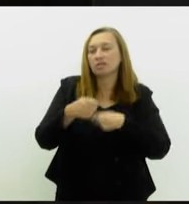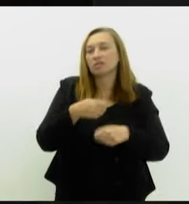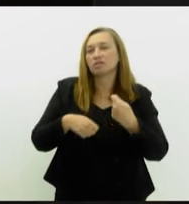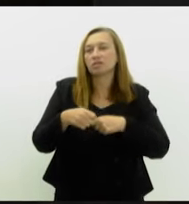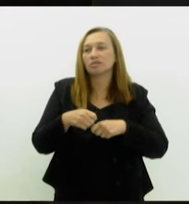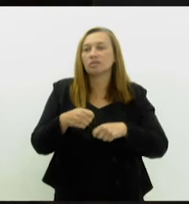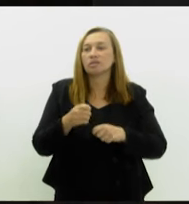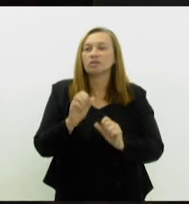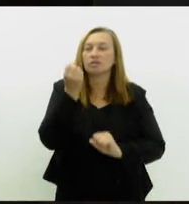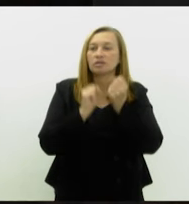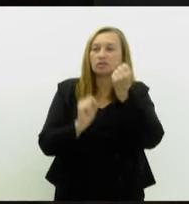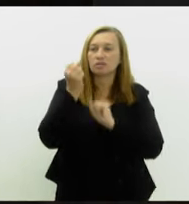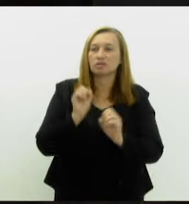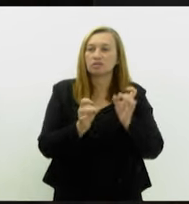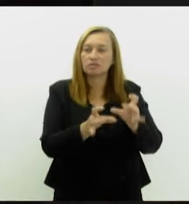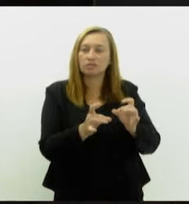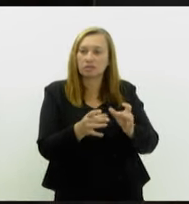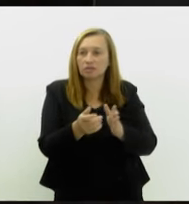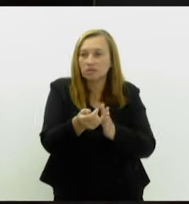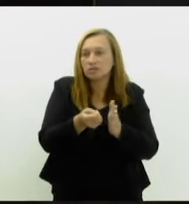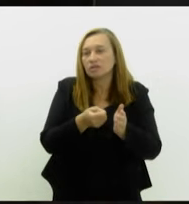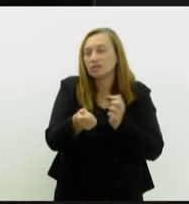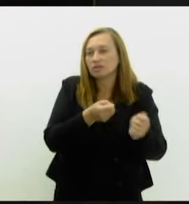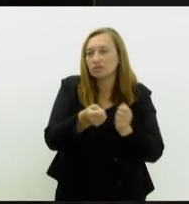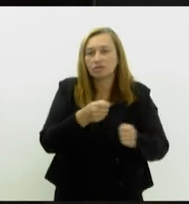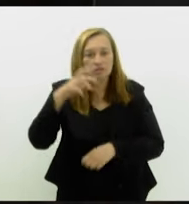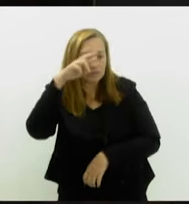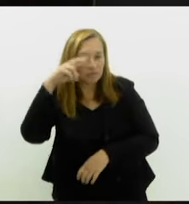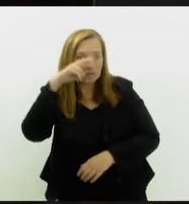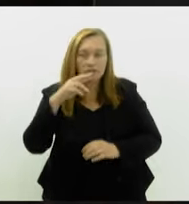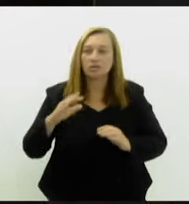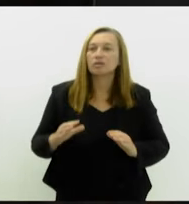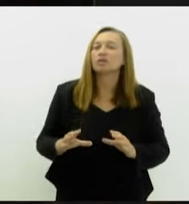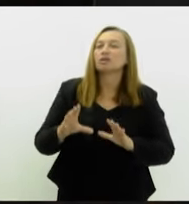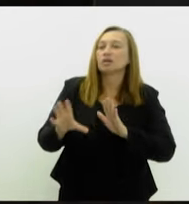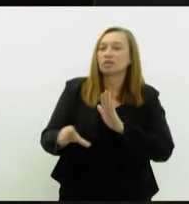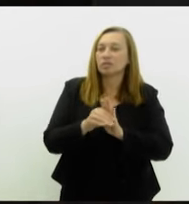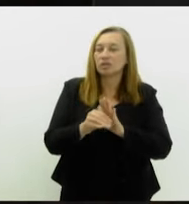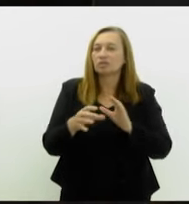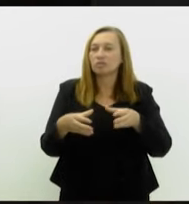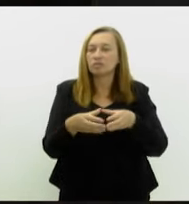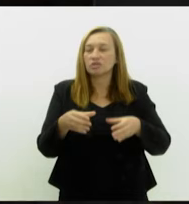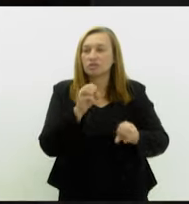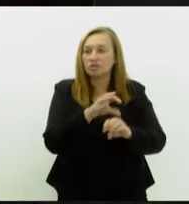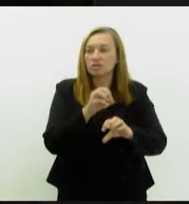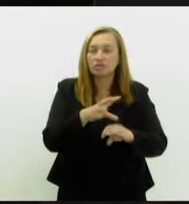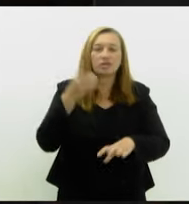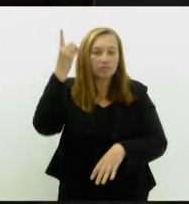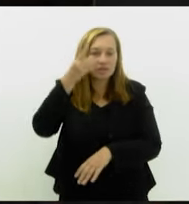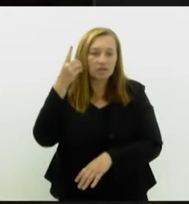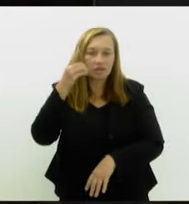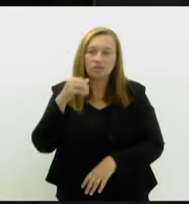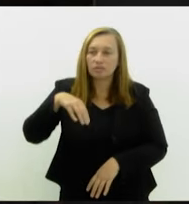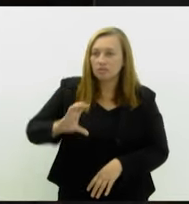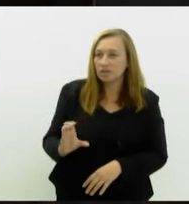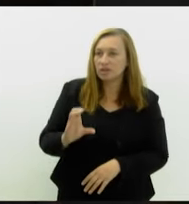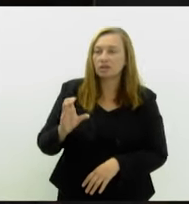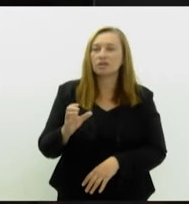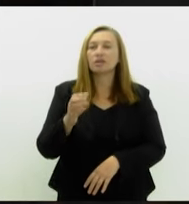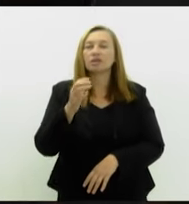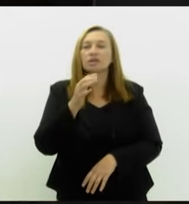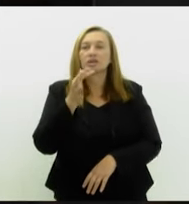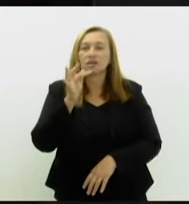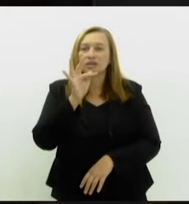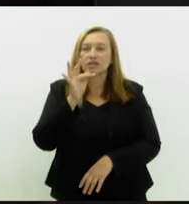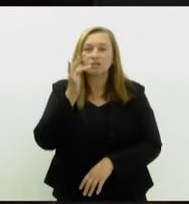de Educação e de Orçamento, Finanças, Fiscalização Financeira e Controle favorável, com emenda da Comissão de Educação. Relatores, deputados Carlos Mink, Flávio Serafini, Dani Balbo,